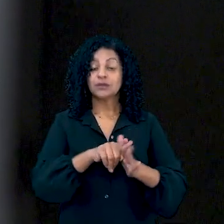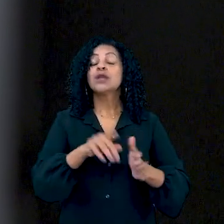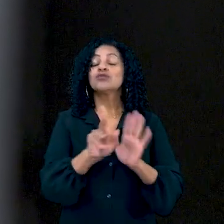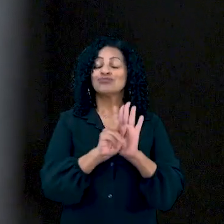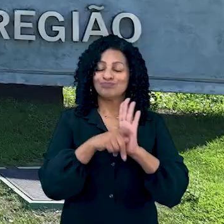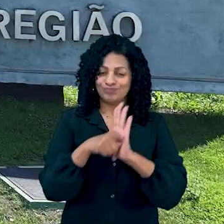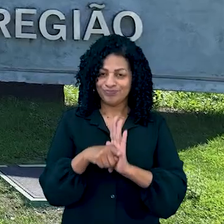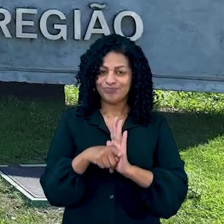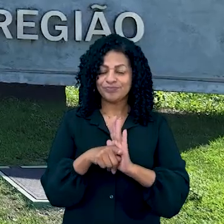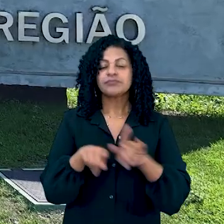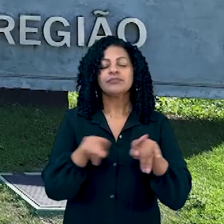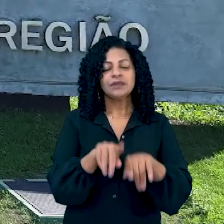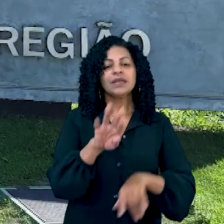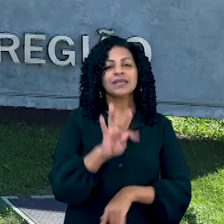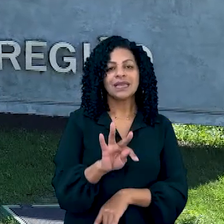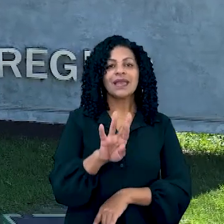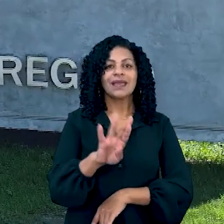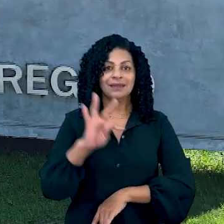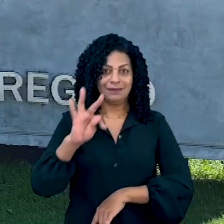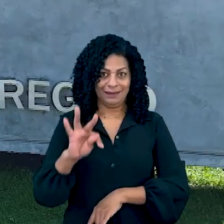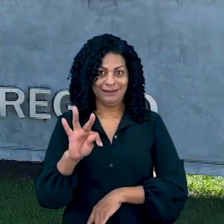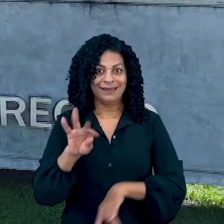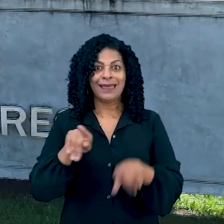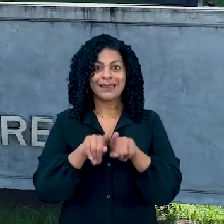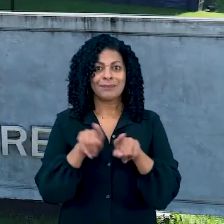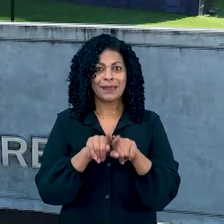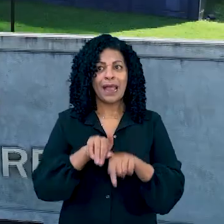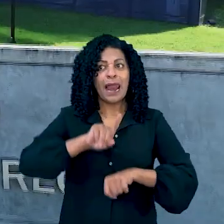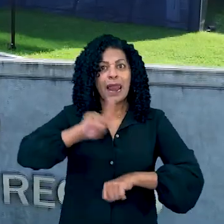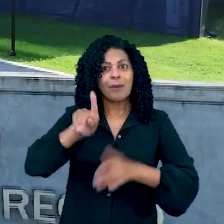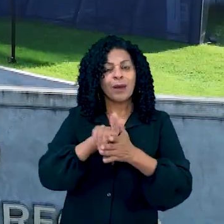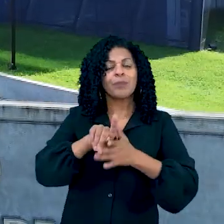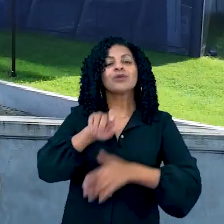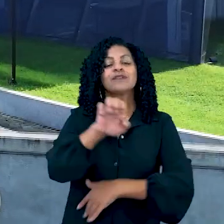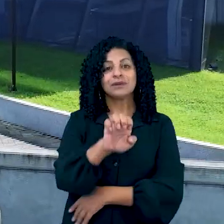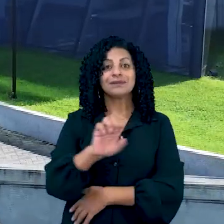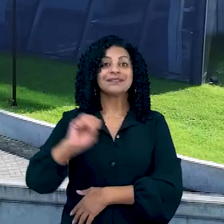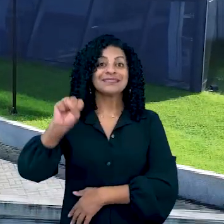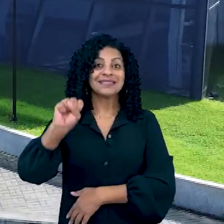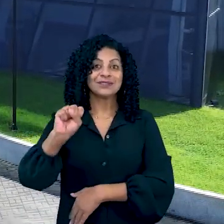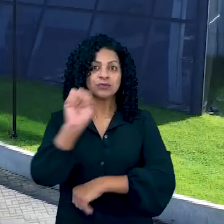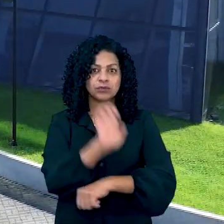nessas conclusões, o Tribunal Regional do Trabalho da 17ª Região, no Espírito